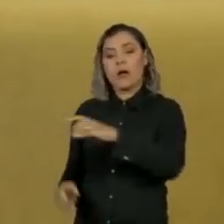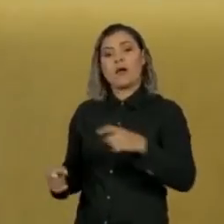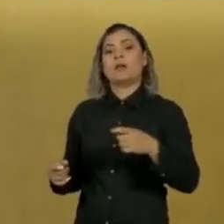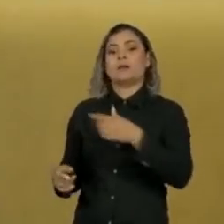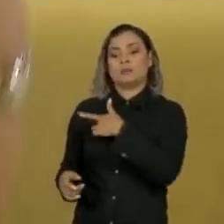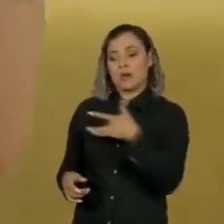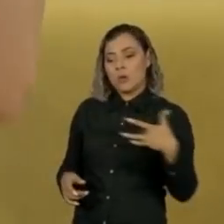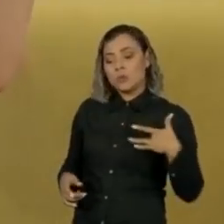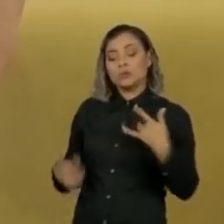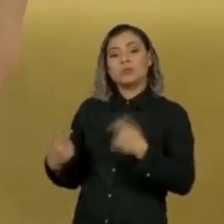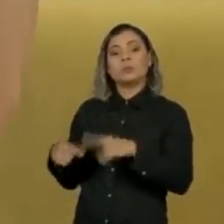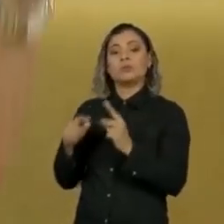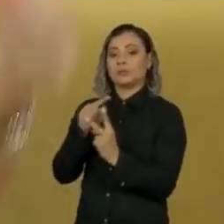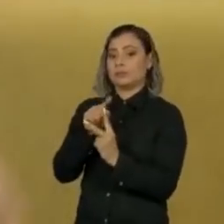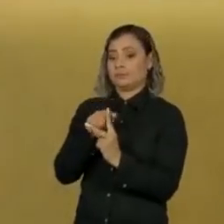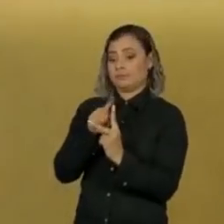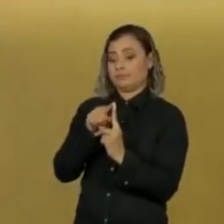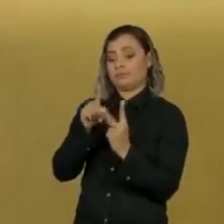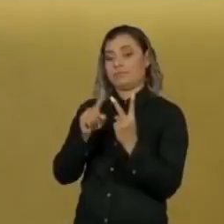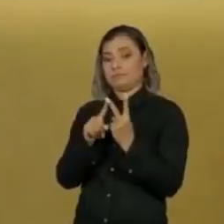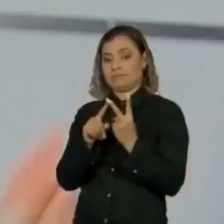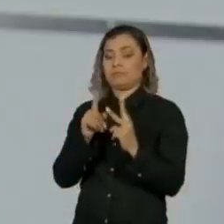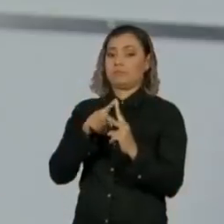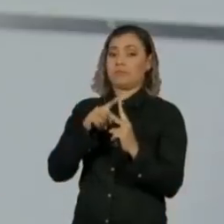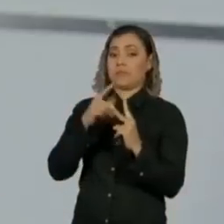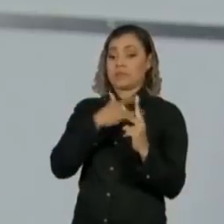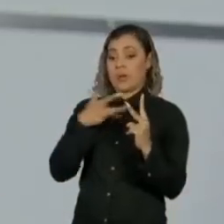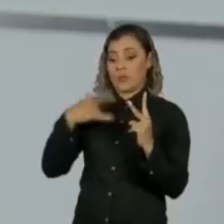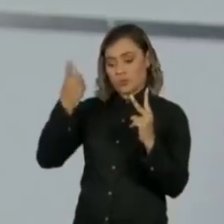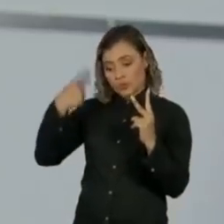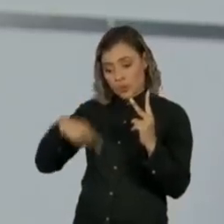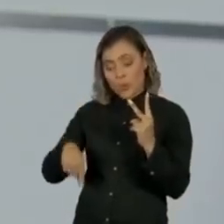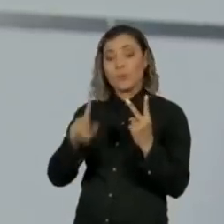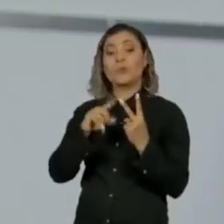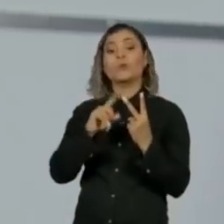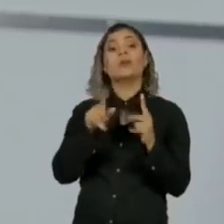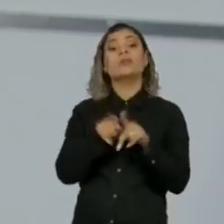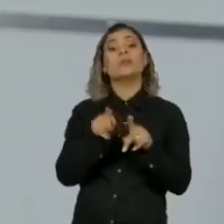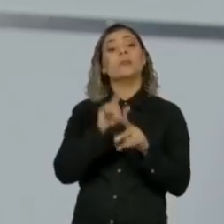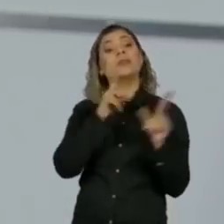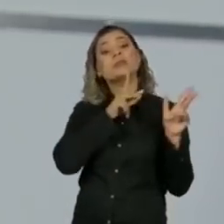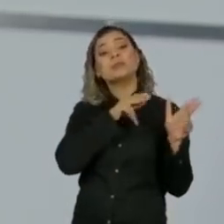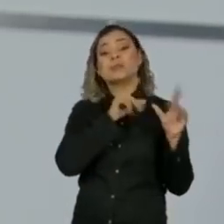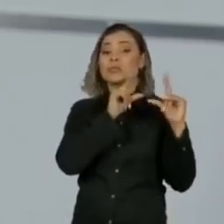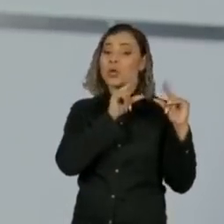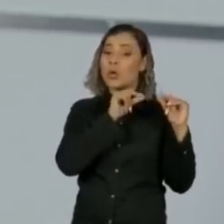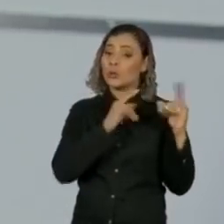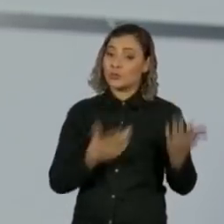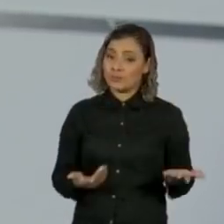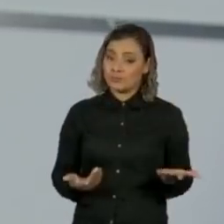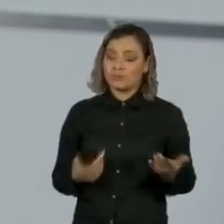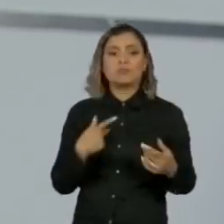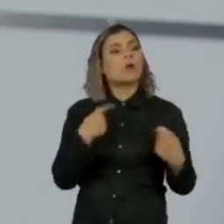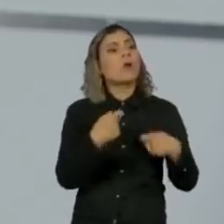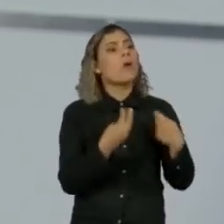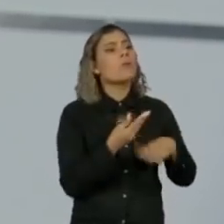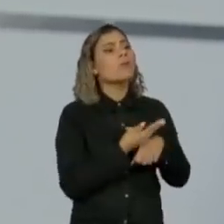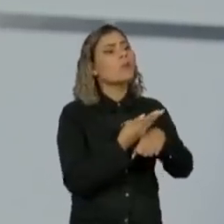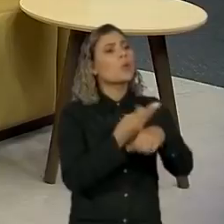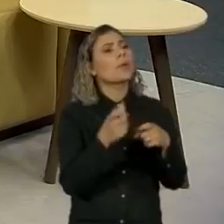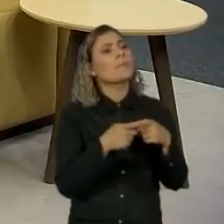duas coisas, né? A saúde geral e a saúde do sono. E quando devo procurar um médico? Né?